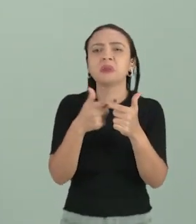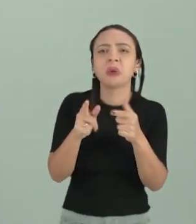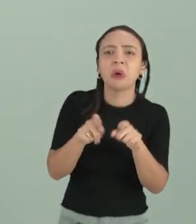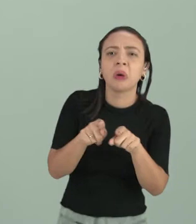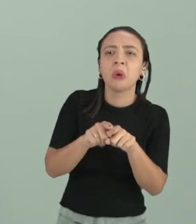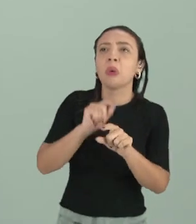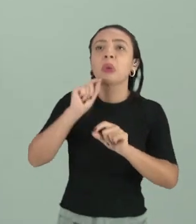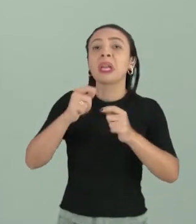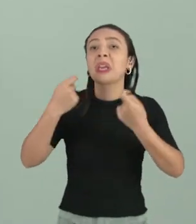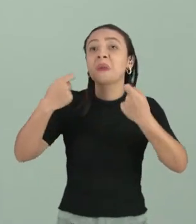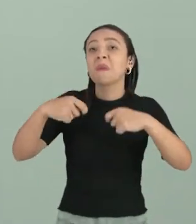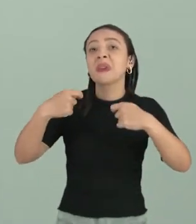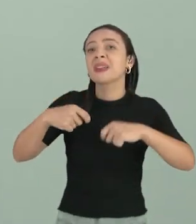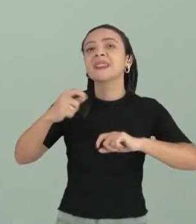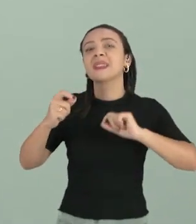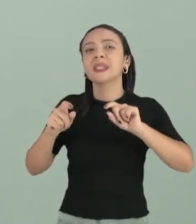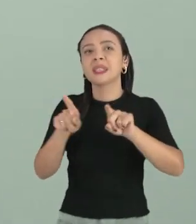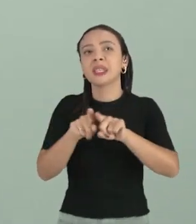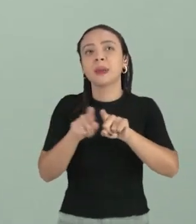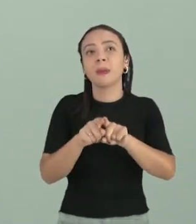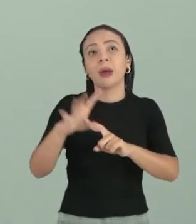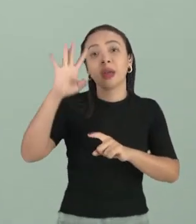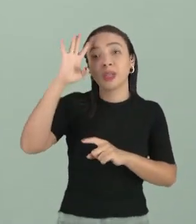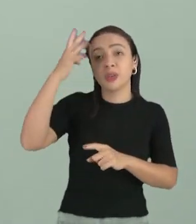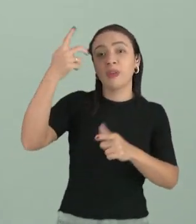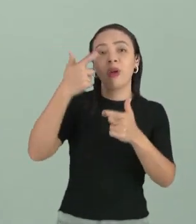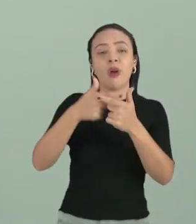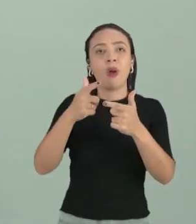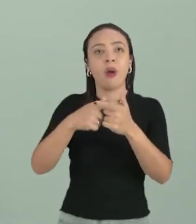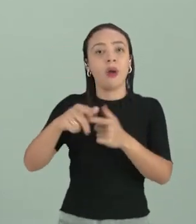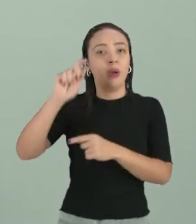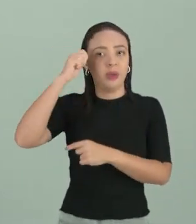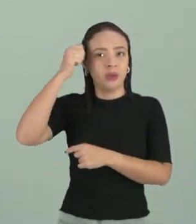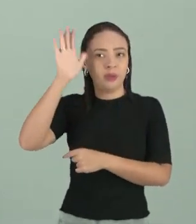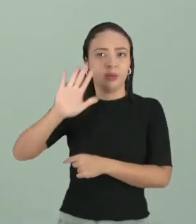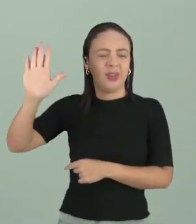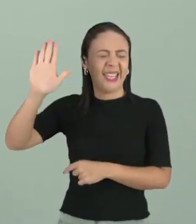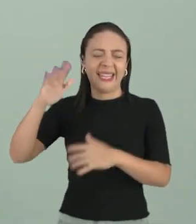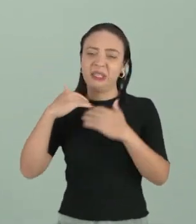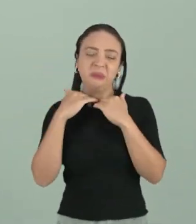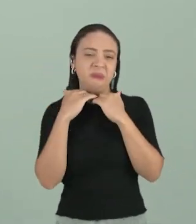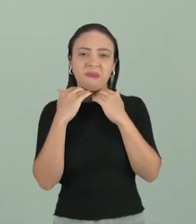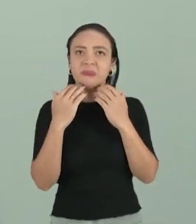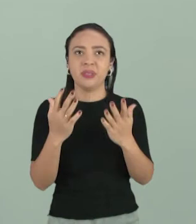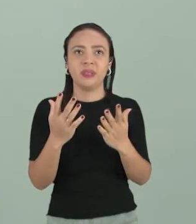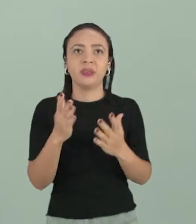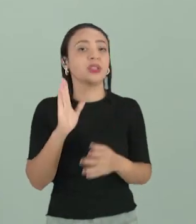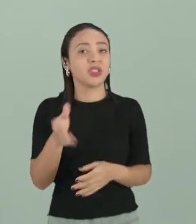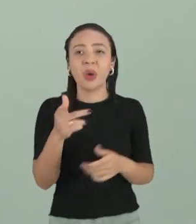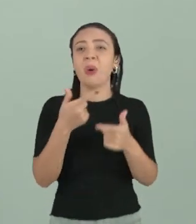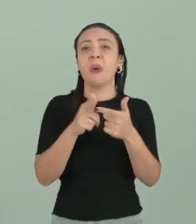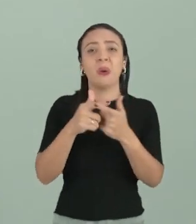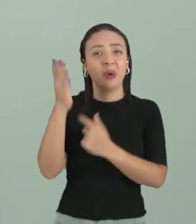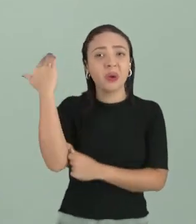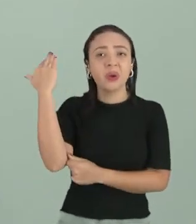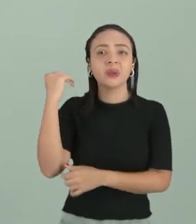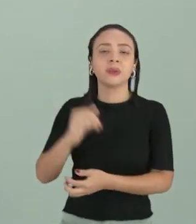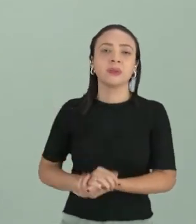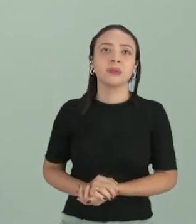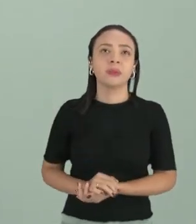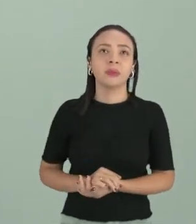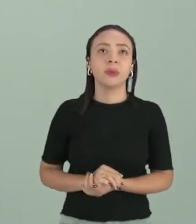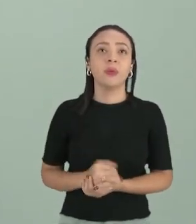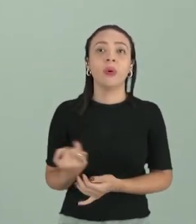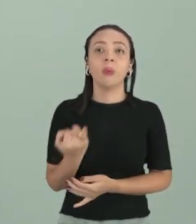o que fazer para resolver o problema dos africanos, que já é crônico, é antigo, mas